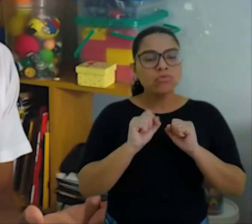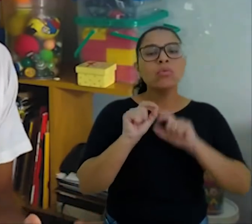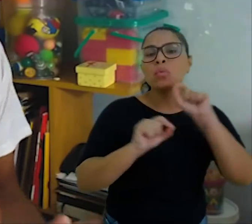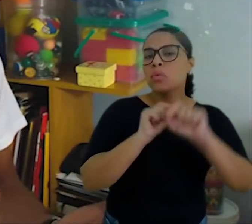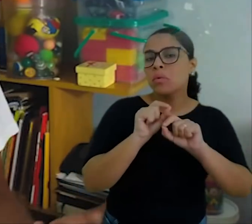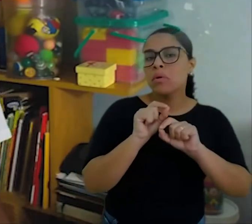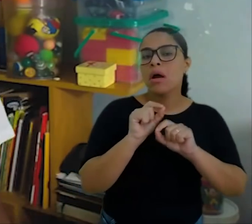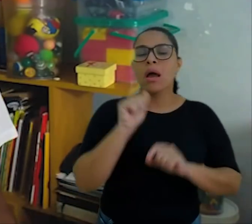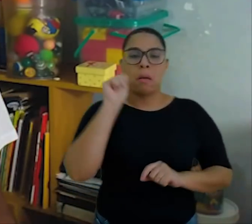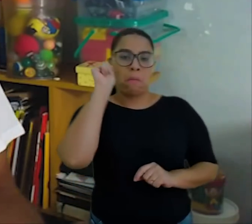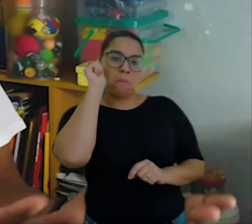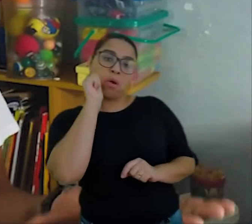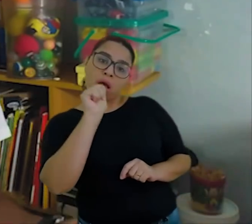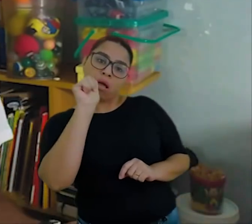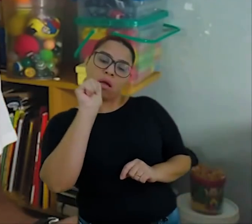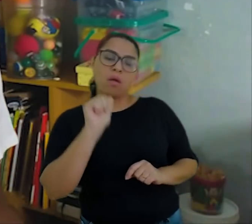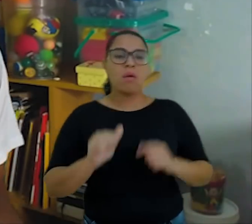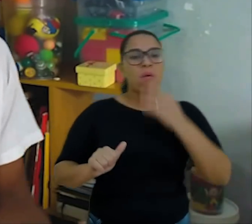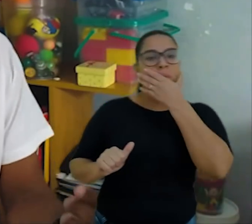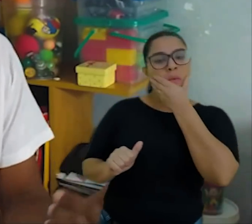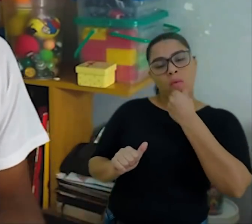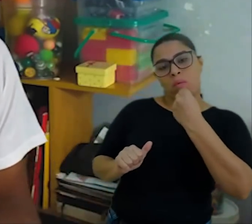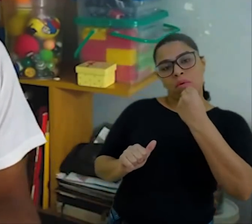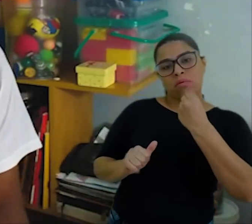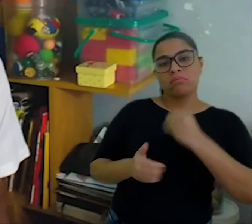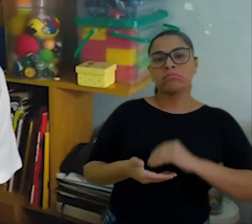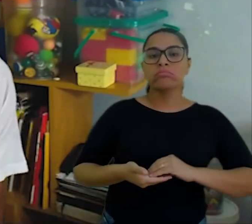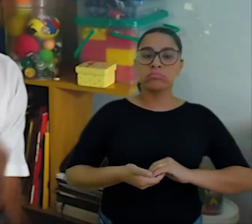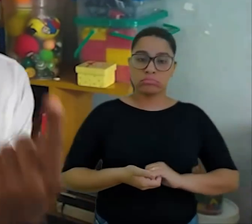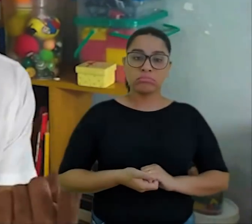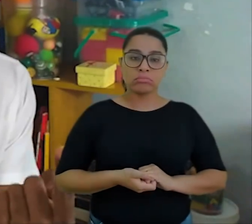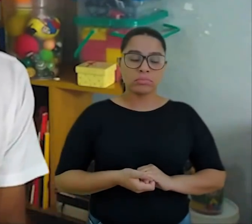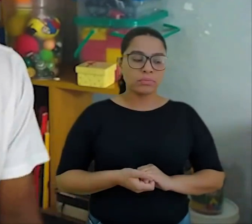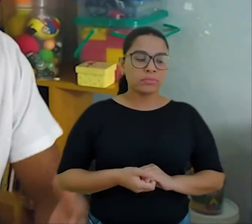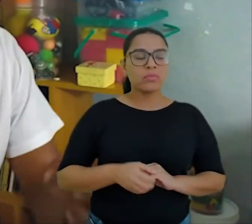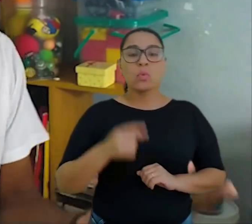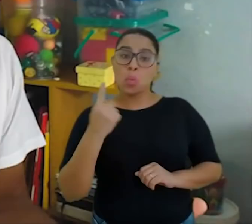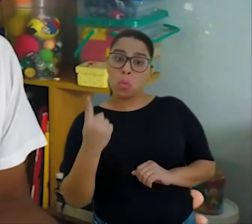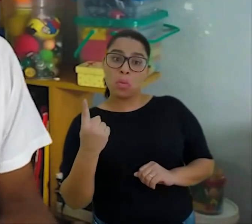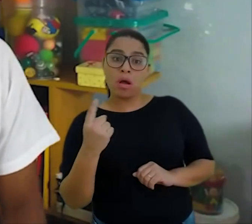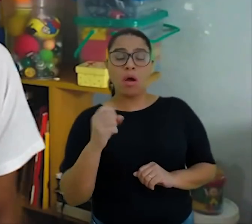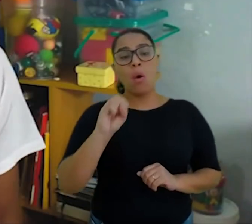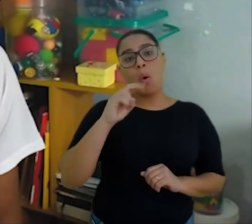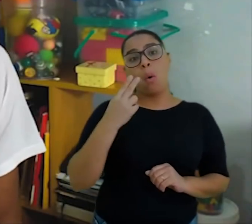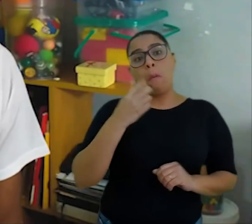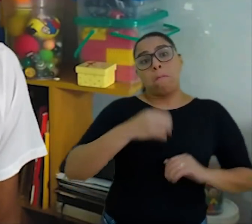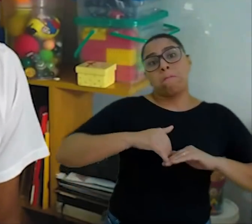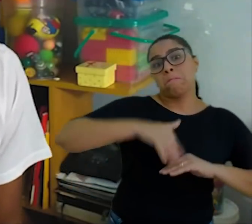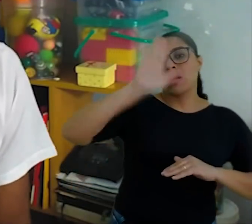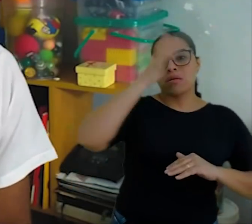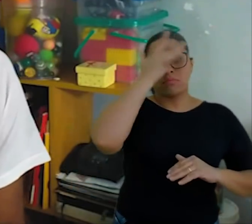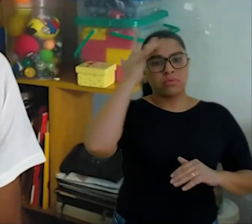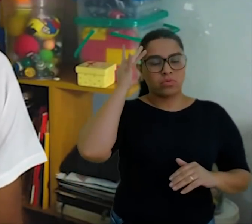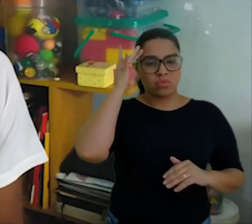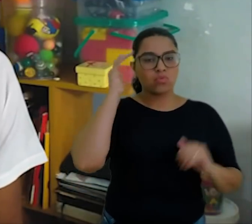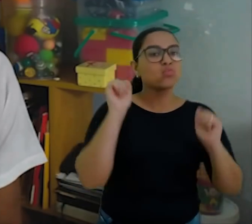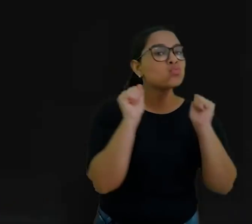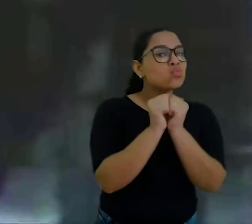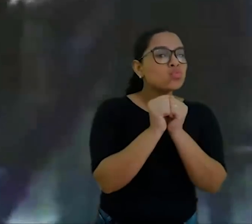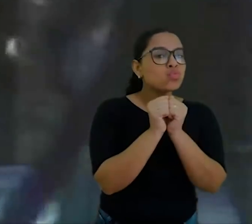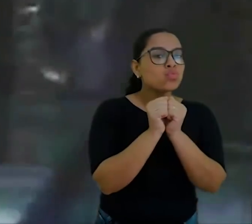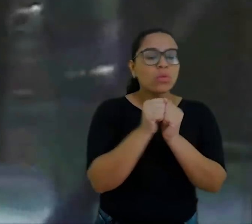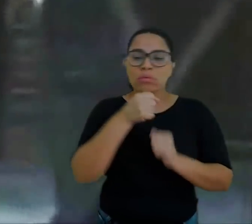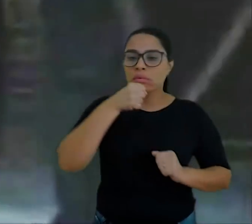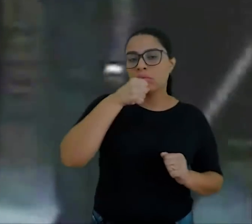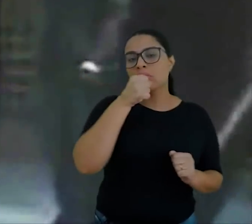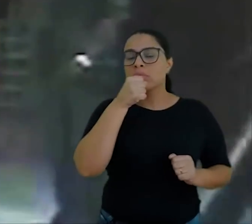o ou a. Pode ser um homem, pode ser uma mulher, pode ser uma ou mais pessoas cantando juntas.